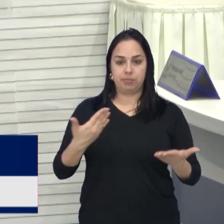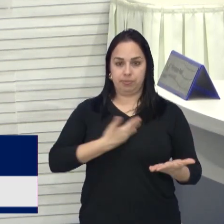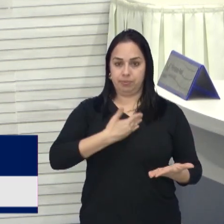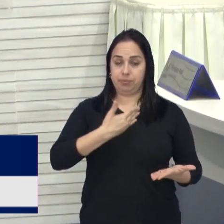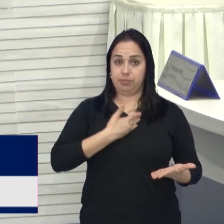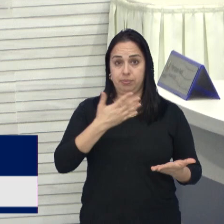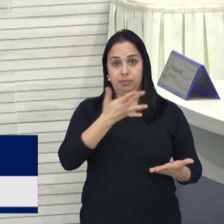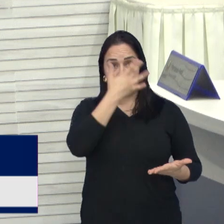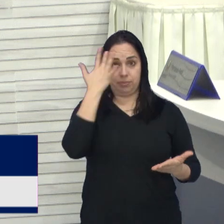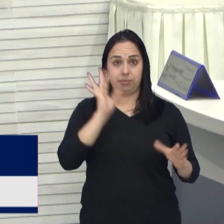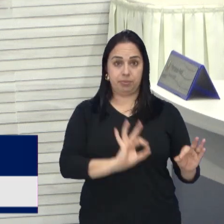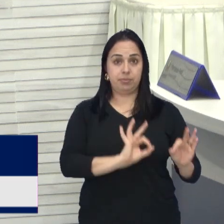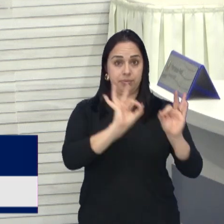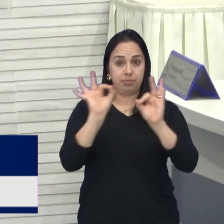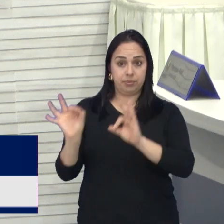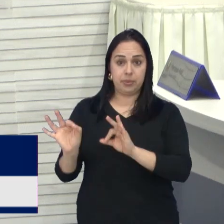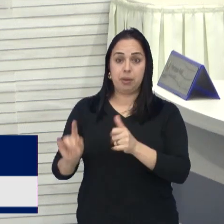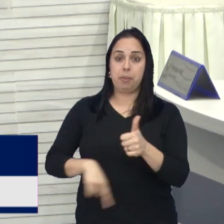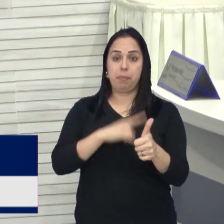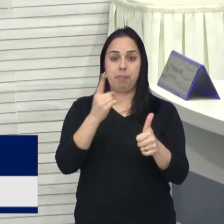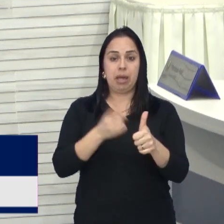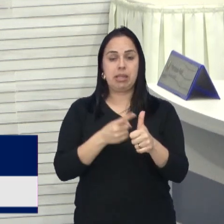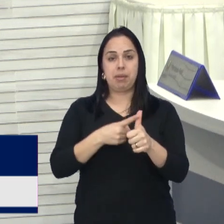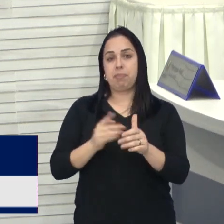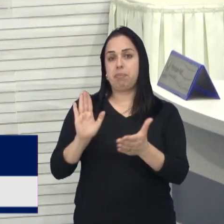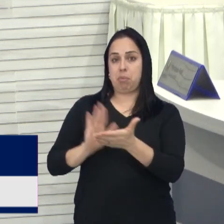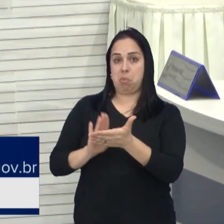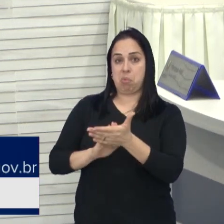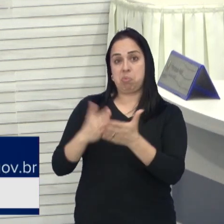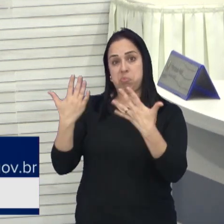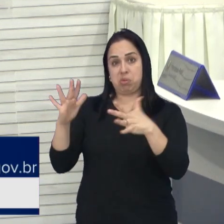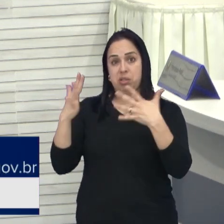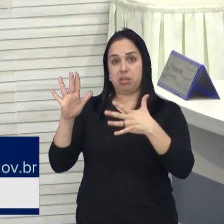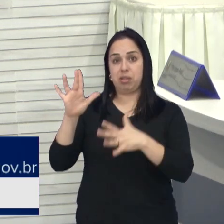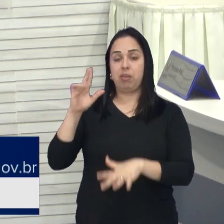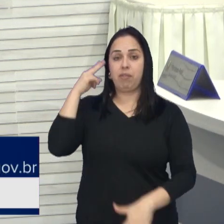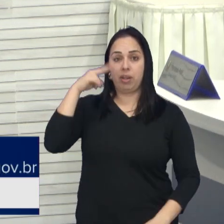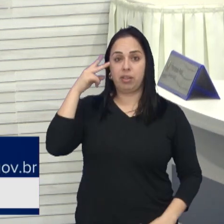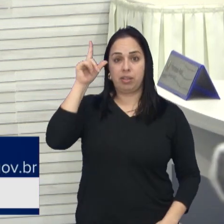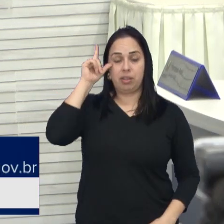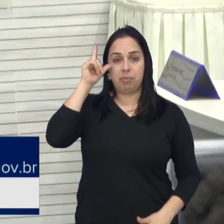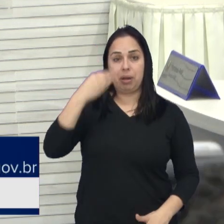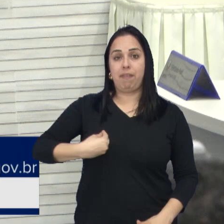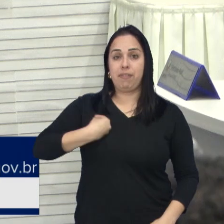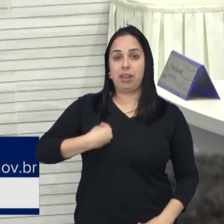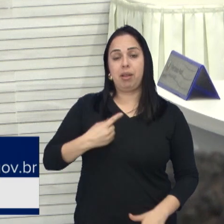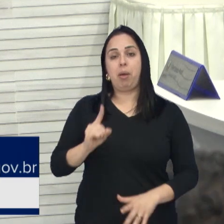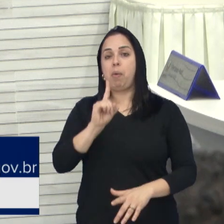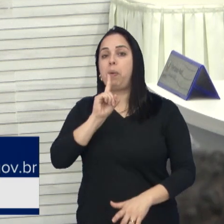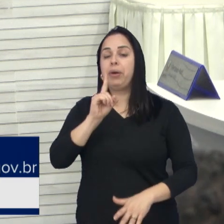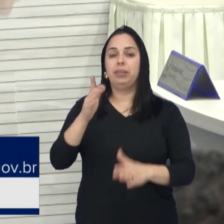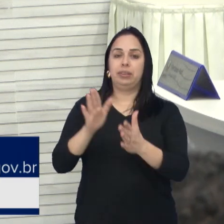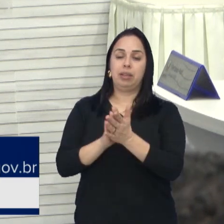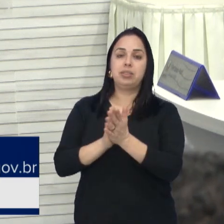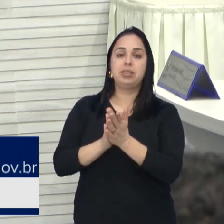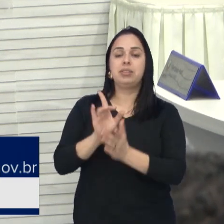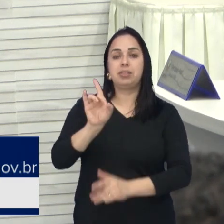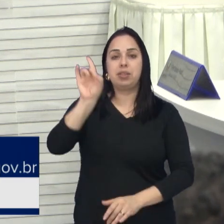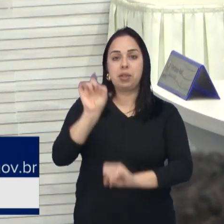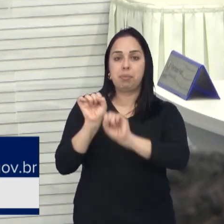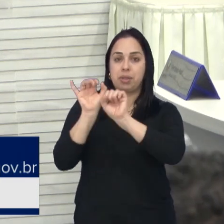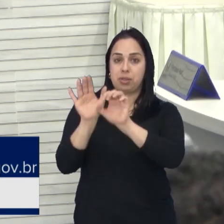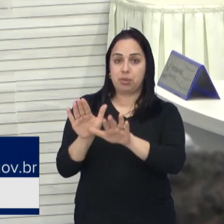que nos assistem pela TV Câmara. Primeiro, parabenizar o vereador Lino Bispo por mais um ano de vida. Lino, que Deus abençoe a